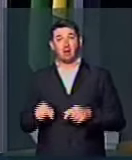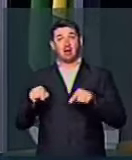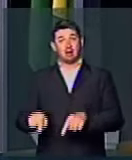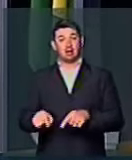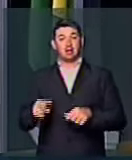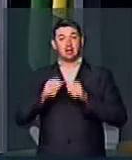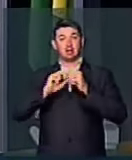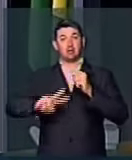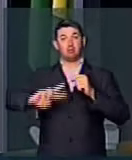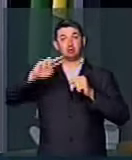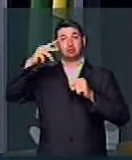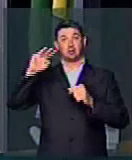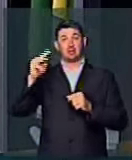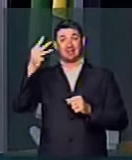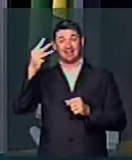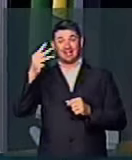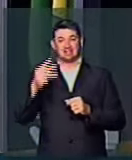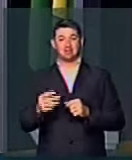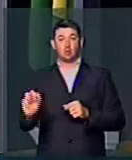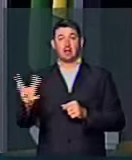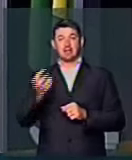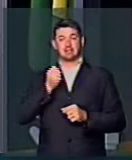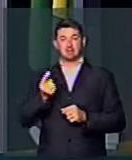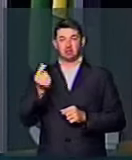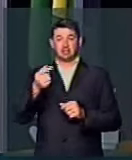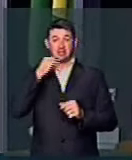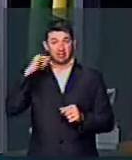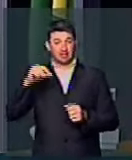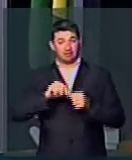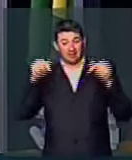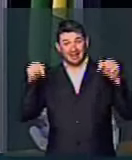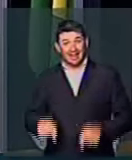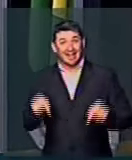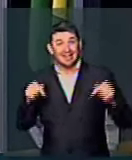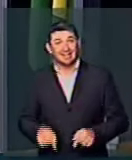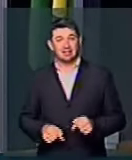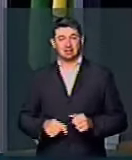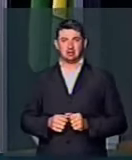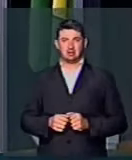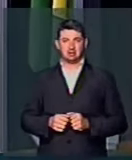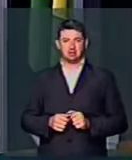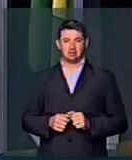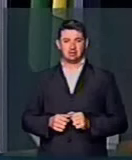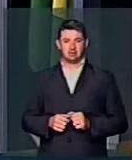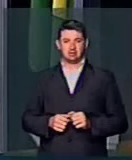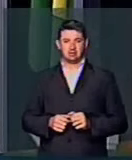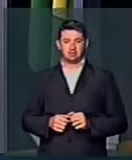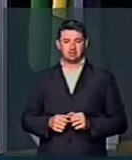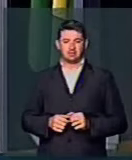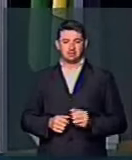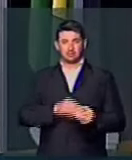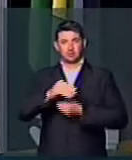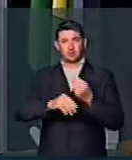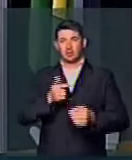ele multiplique por 3 o que recebe de tarifa da energia produzida por Itaipu, se imiscuindo em assuntos